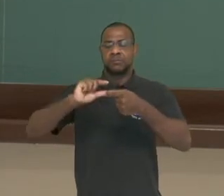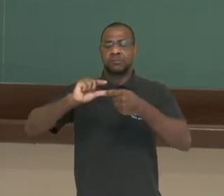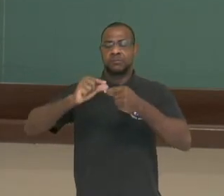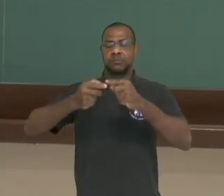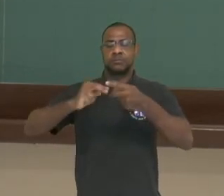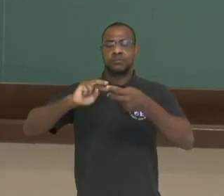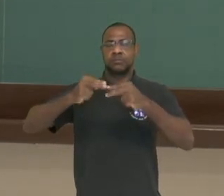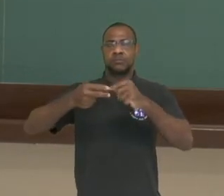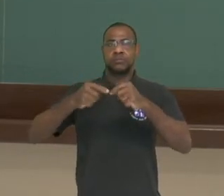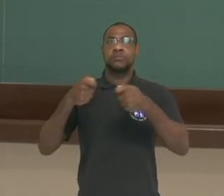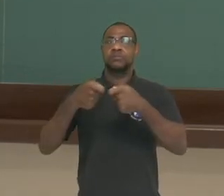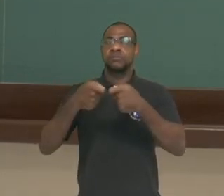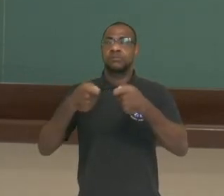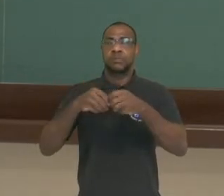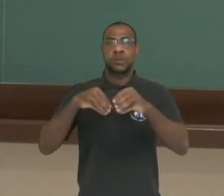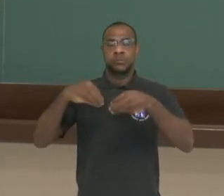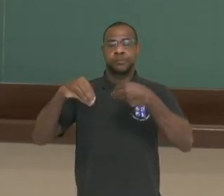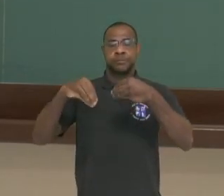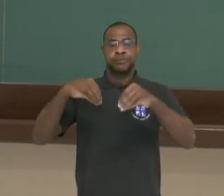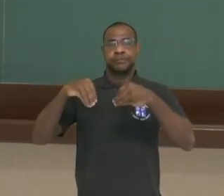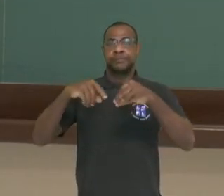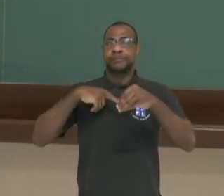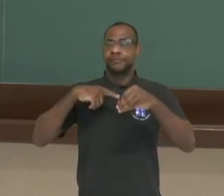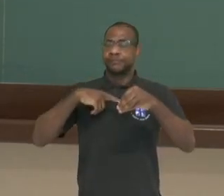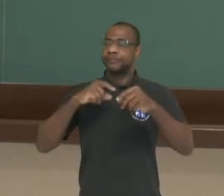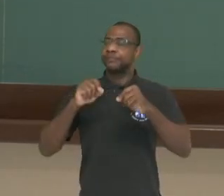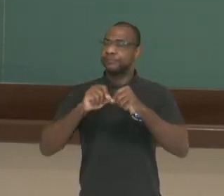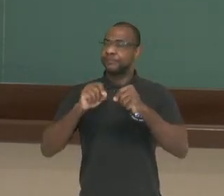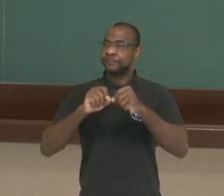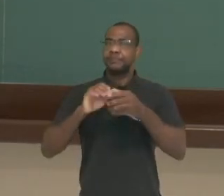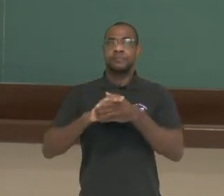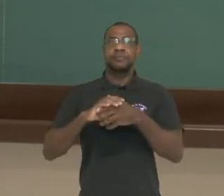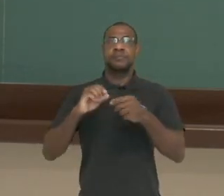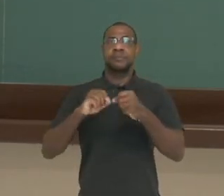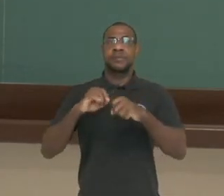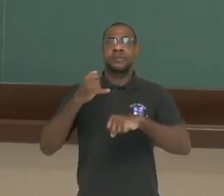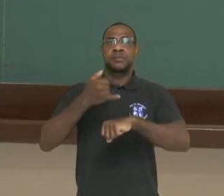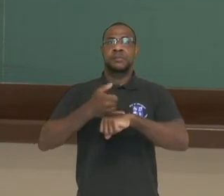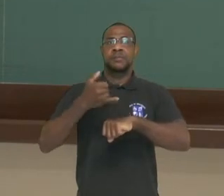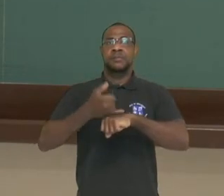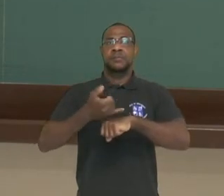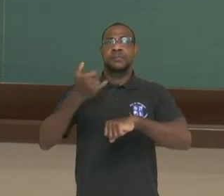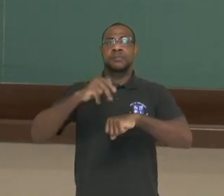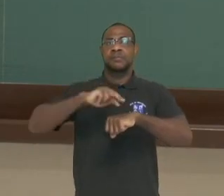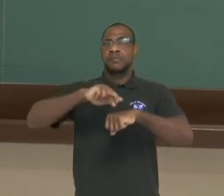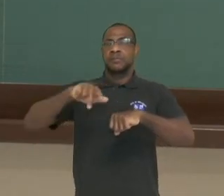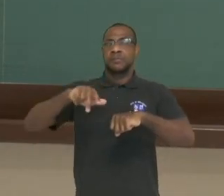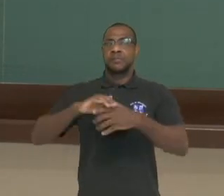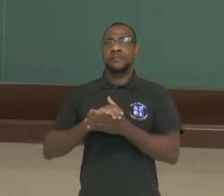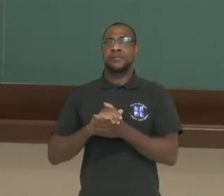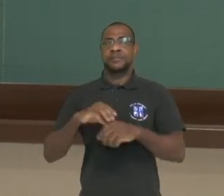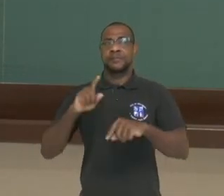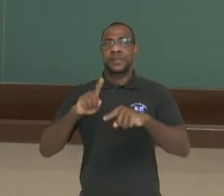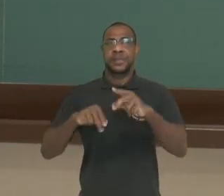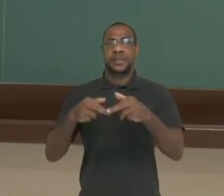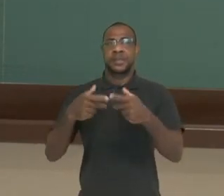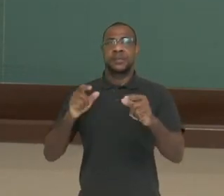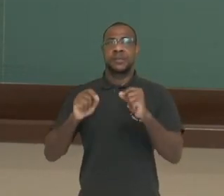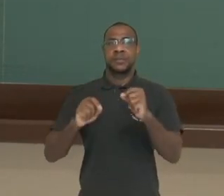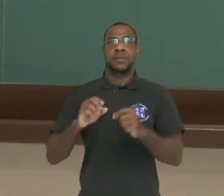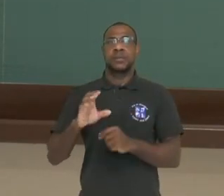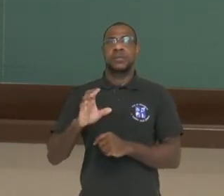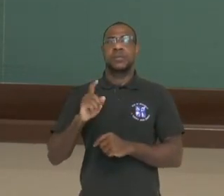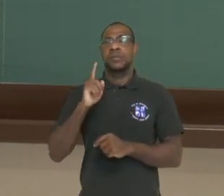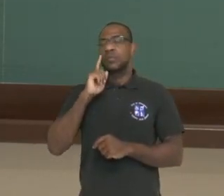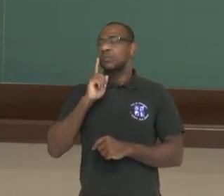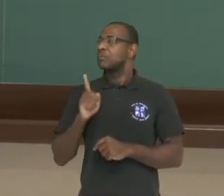são flexíveis, tá? São flexíveis e feitos de material condutor. Então, por aqui